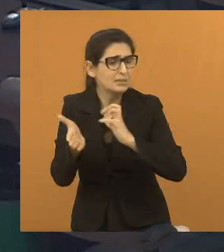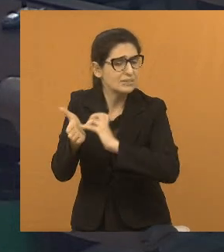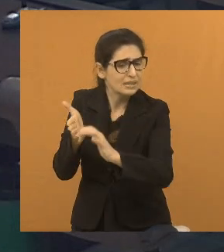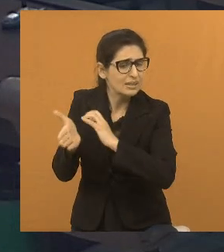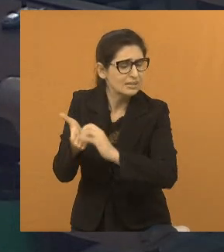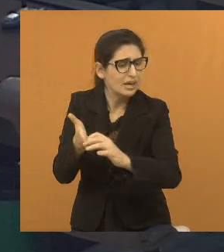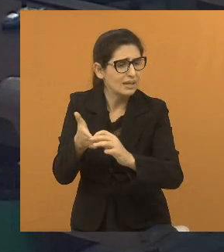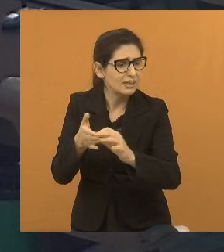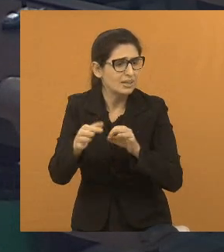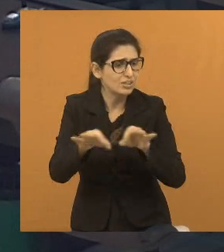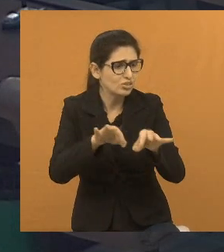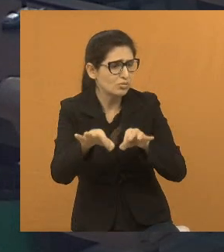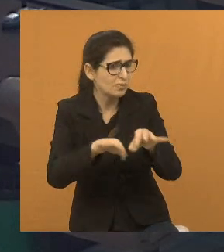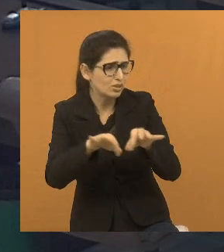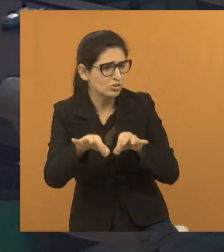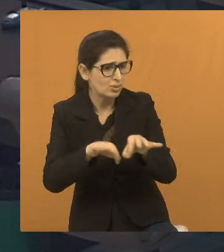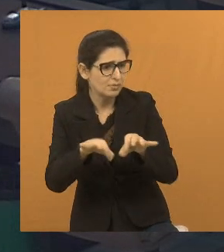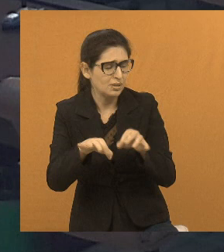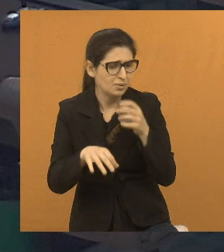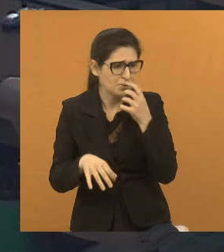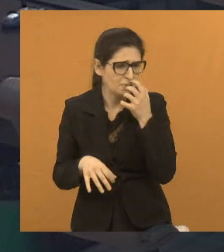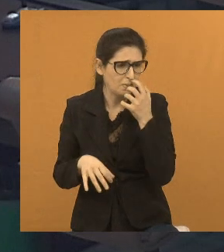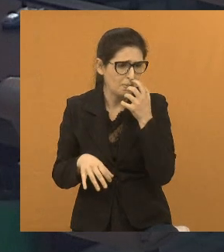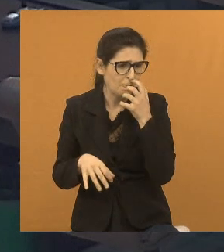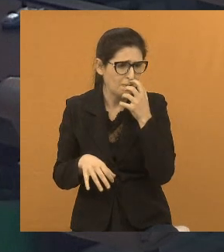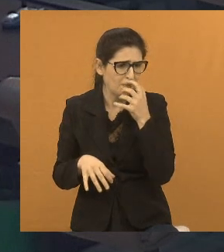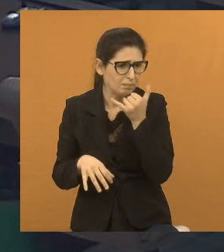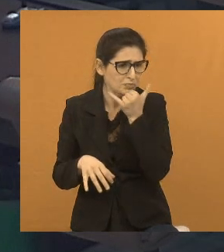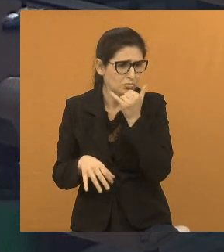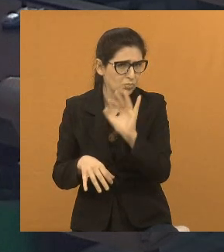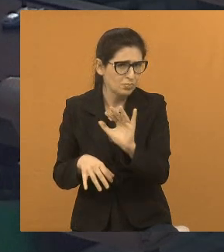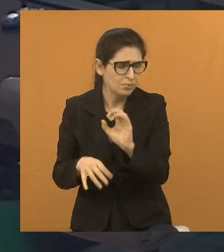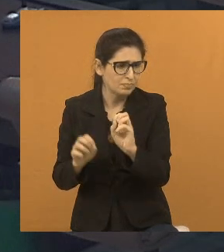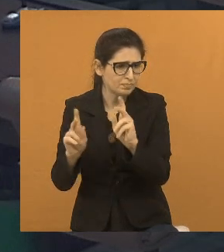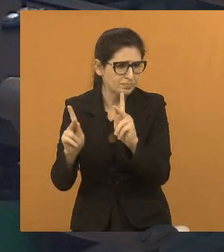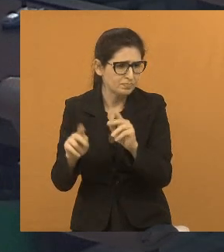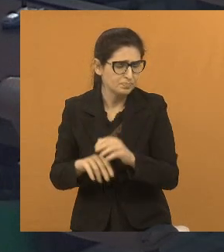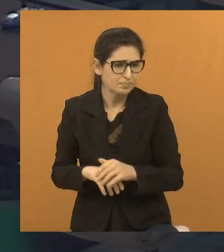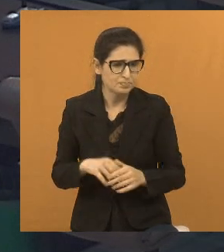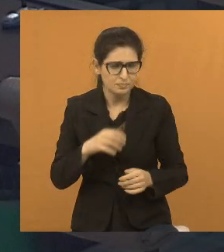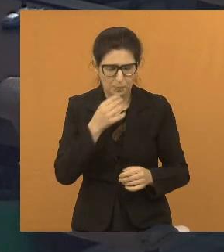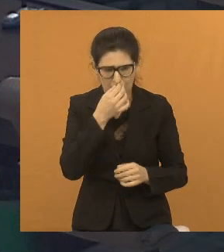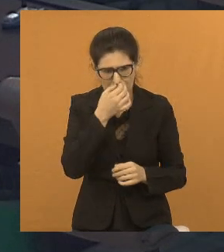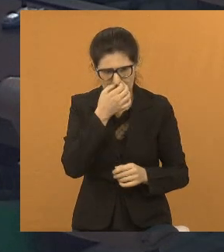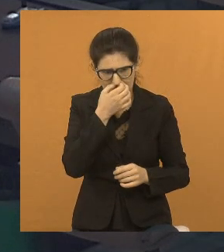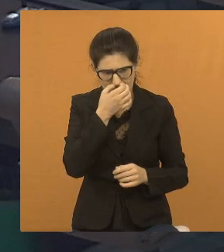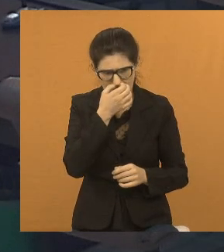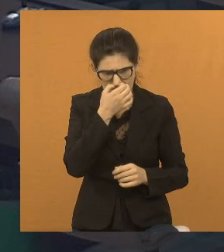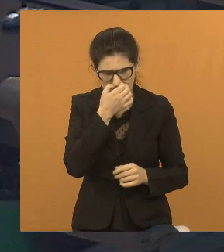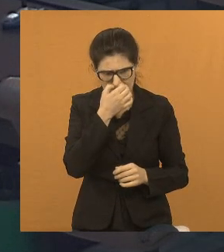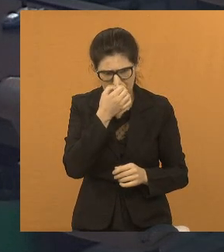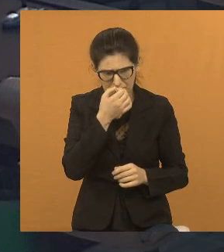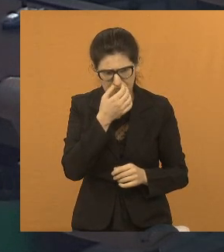Está esclarecido? Tá. Desculpa. Você quer responder?